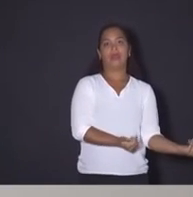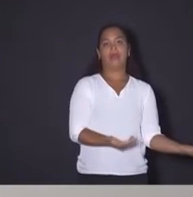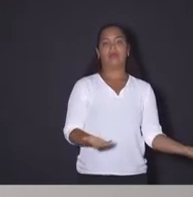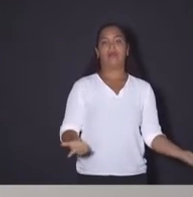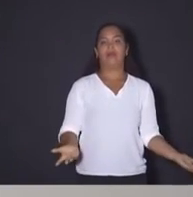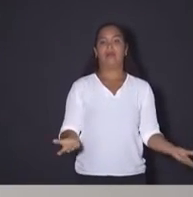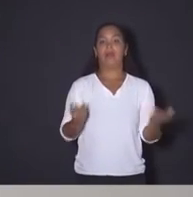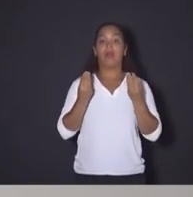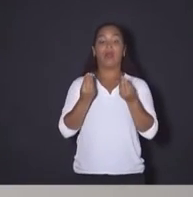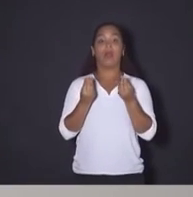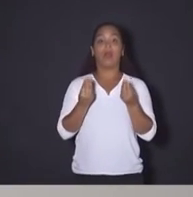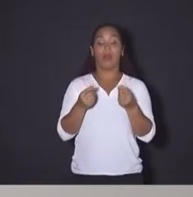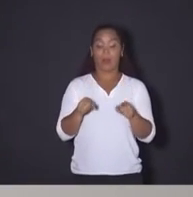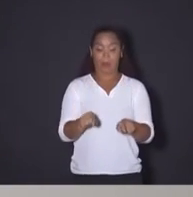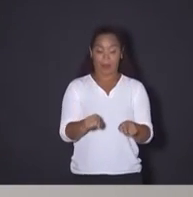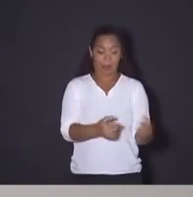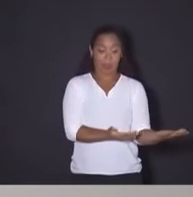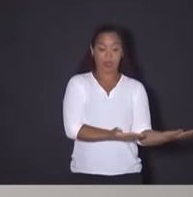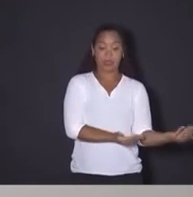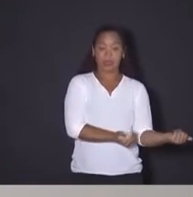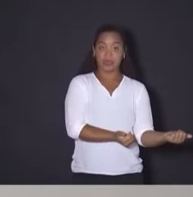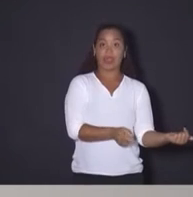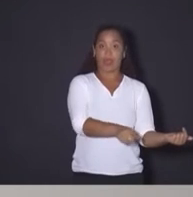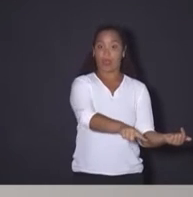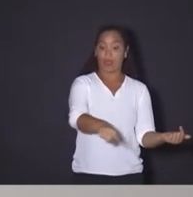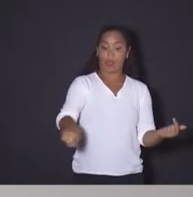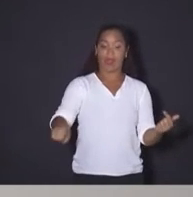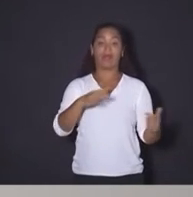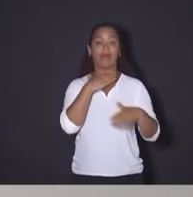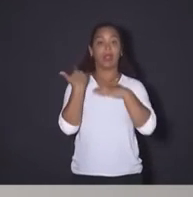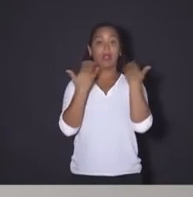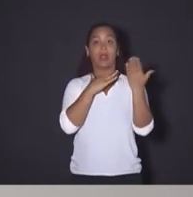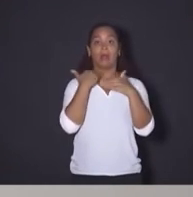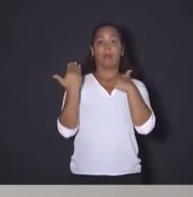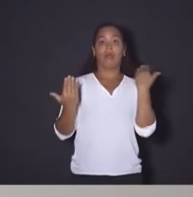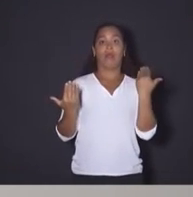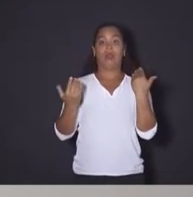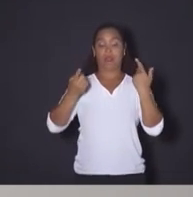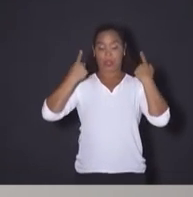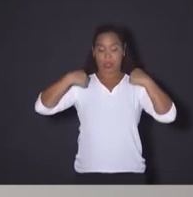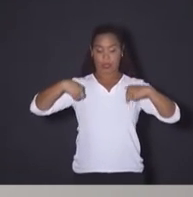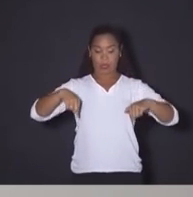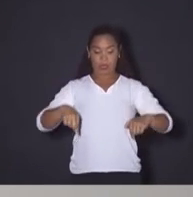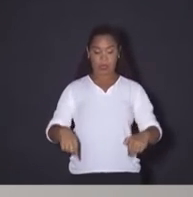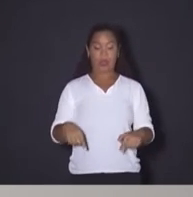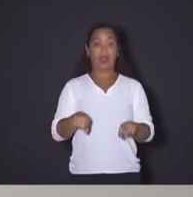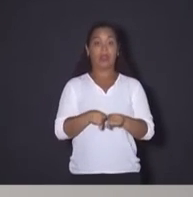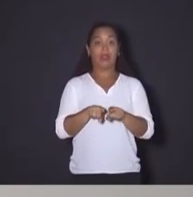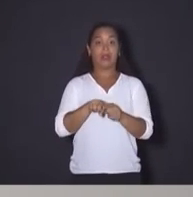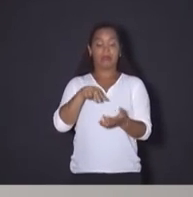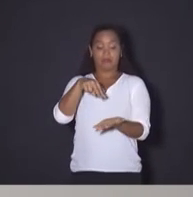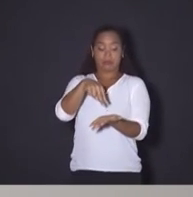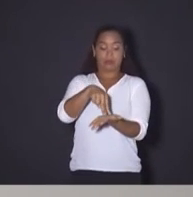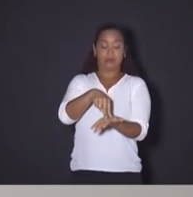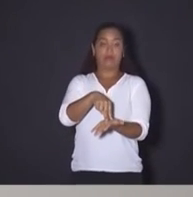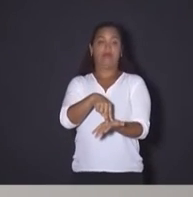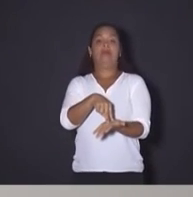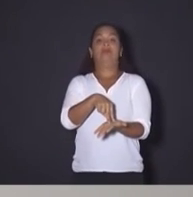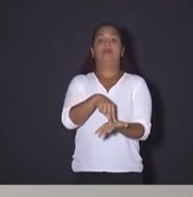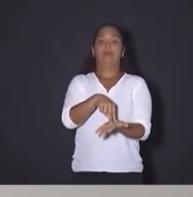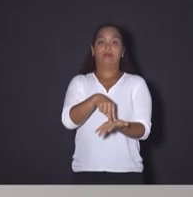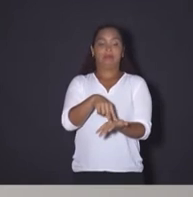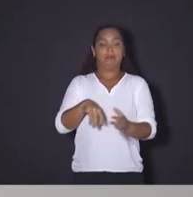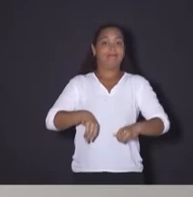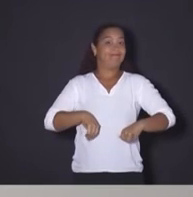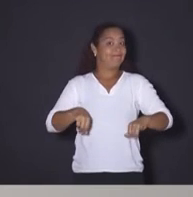esses novos e nos tornamos mortas vivas em cima da terra nós somos parte da população que